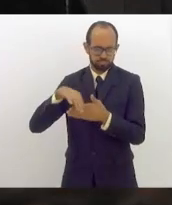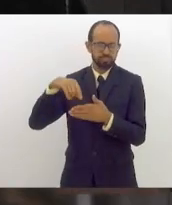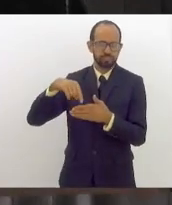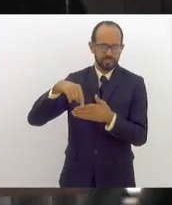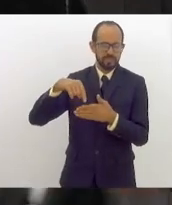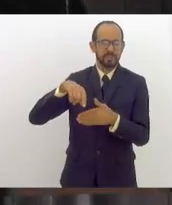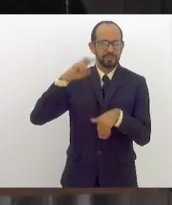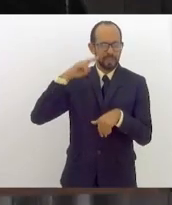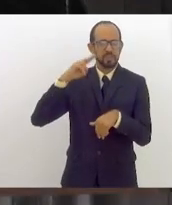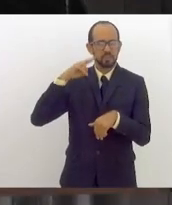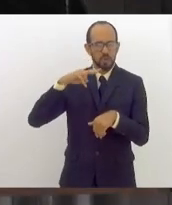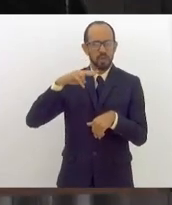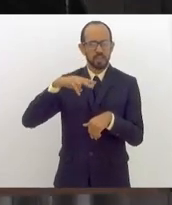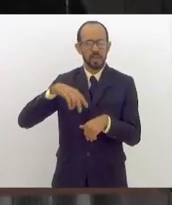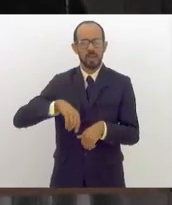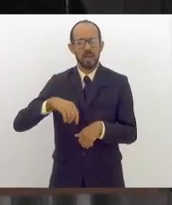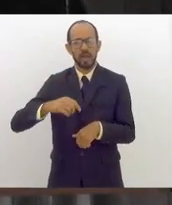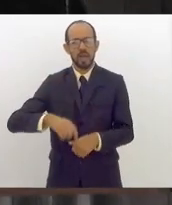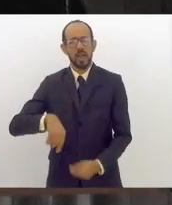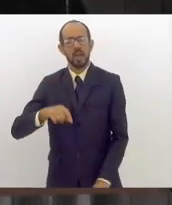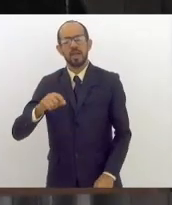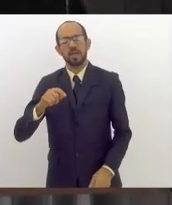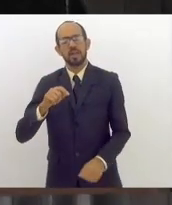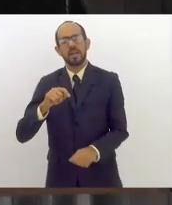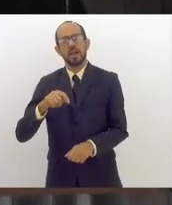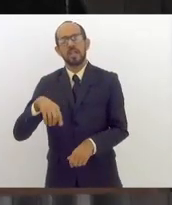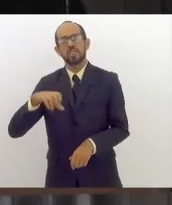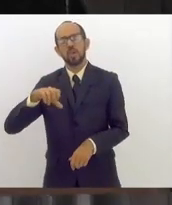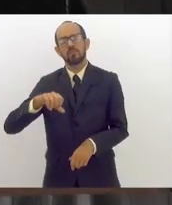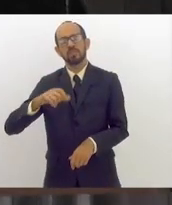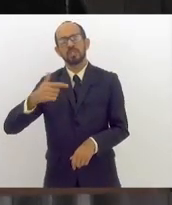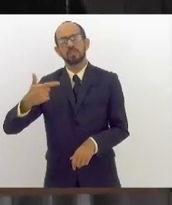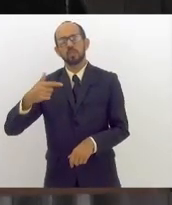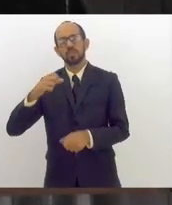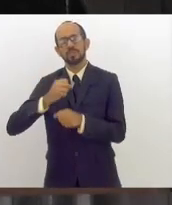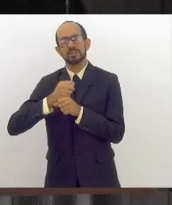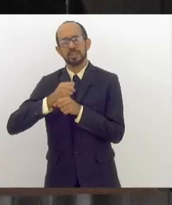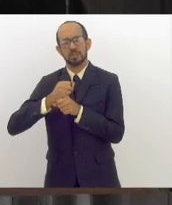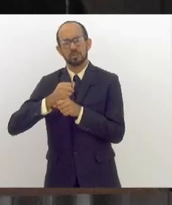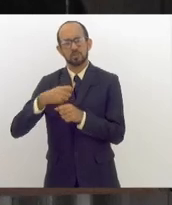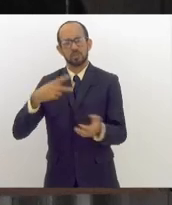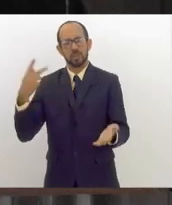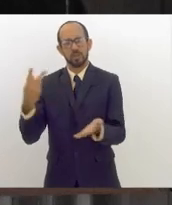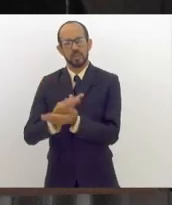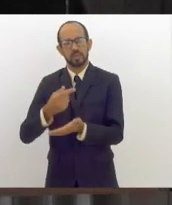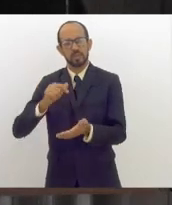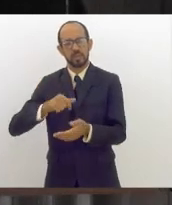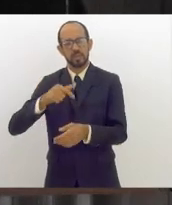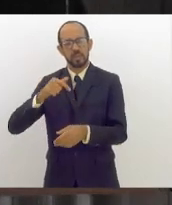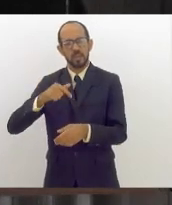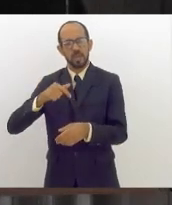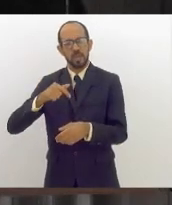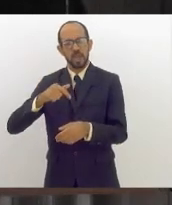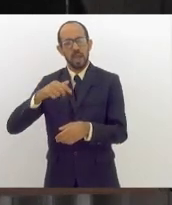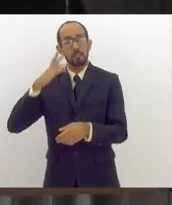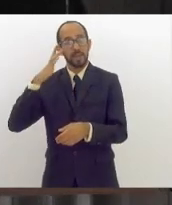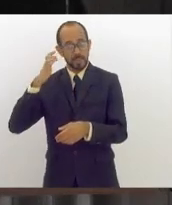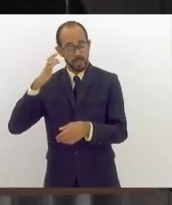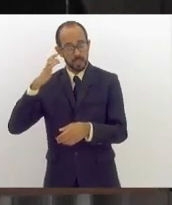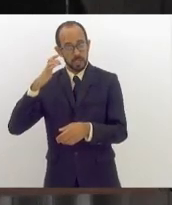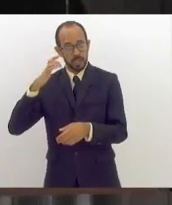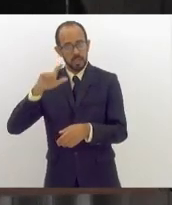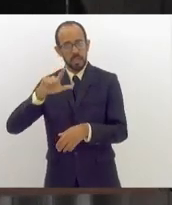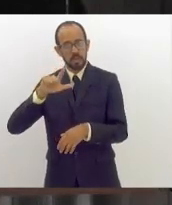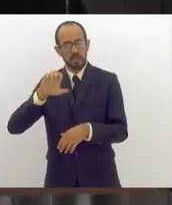há exatos 98 as atos 92 anos que se completam amanhã que Levi Carneiro realizou